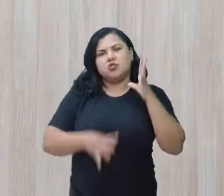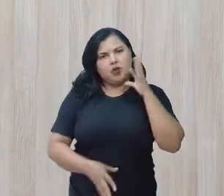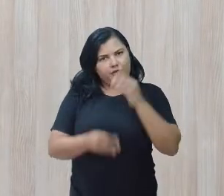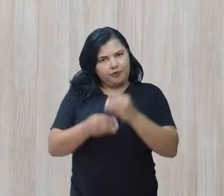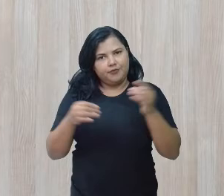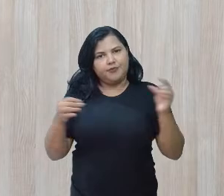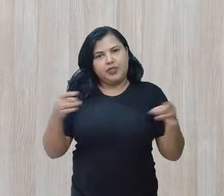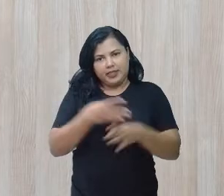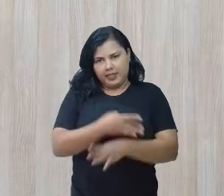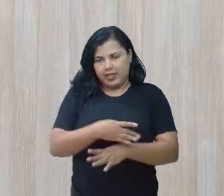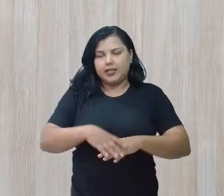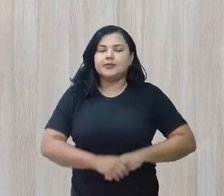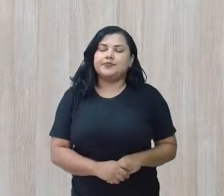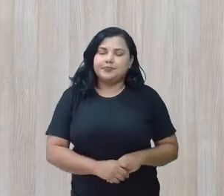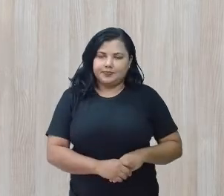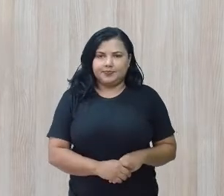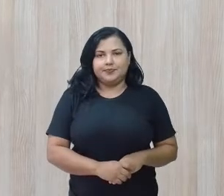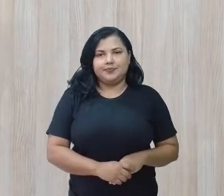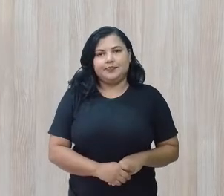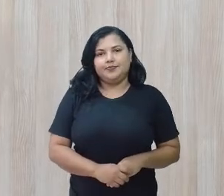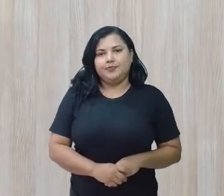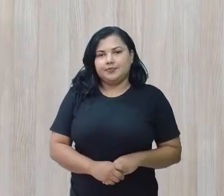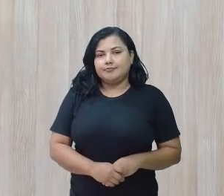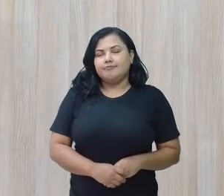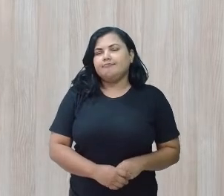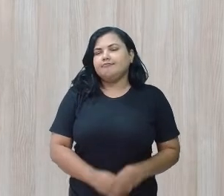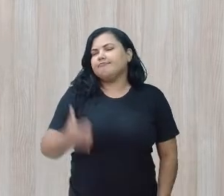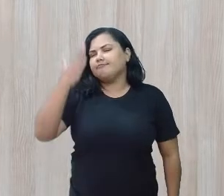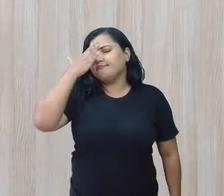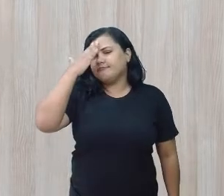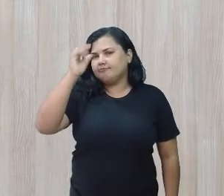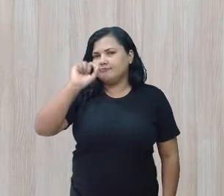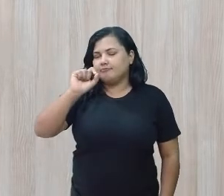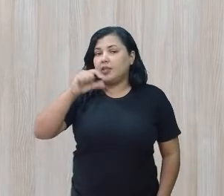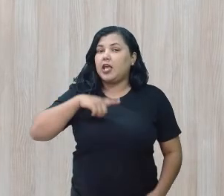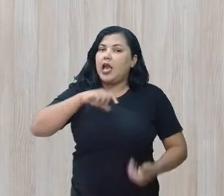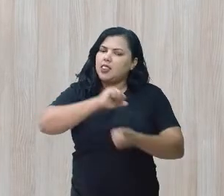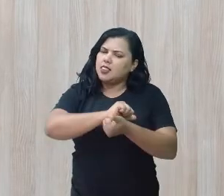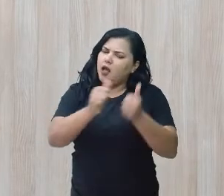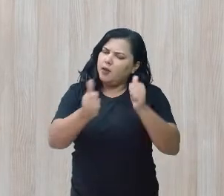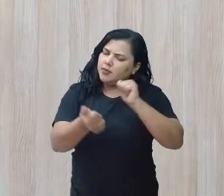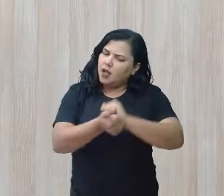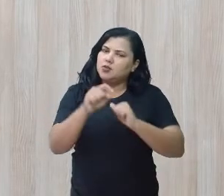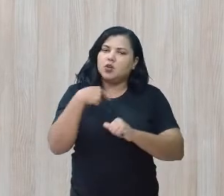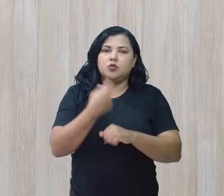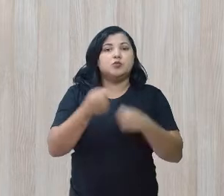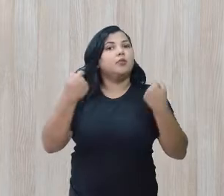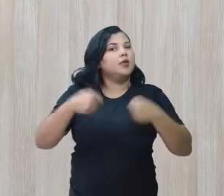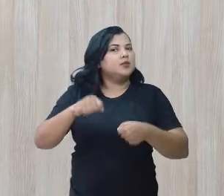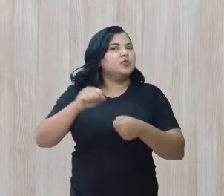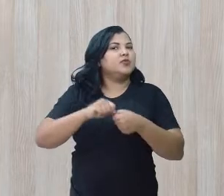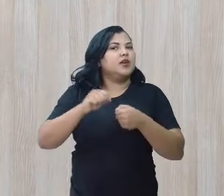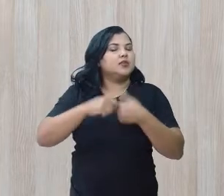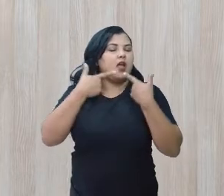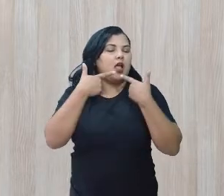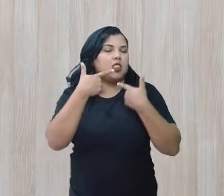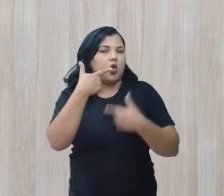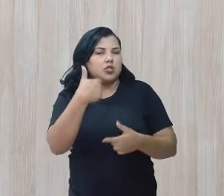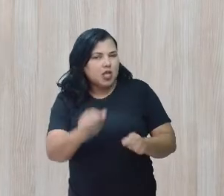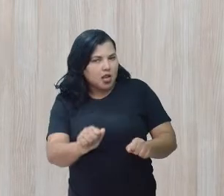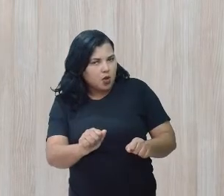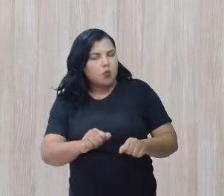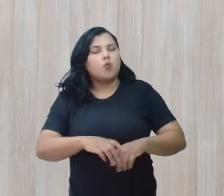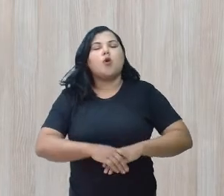a adequação de sentidos, tendo em mente de que é aquela adaptaçãozinha que a gente tem que fazer à nossa língua, à nossa